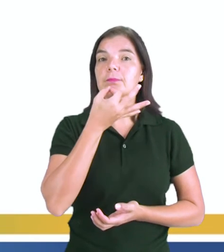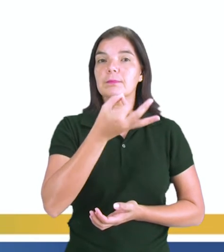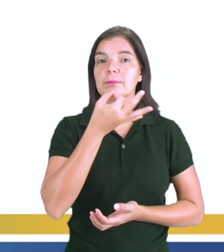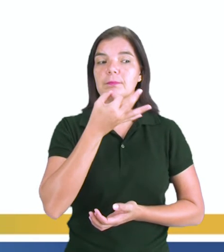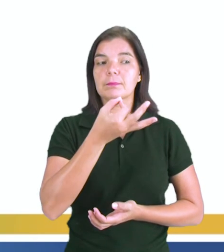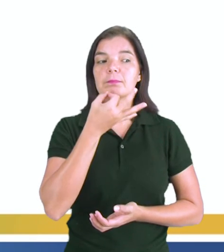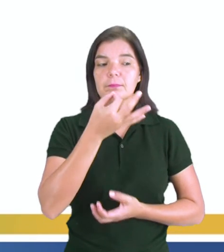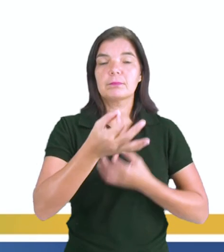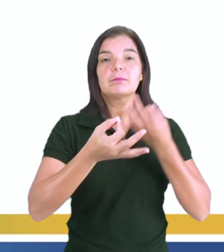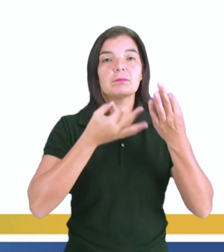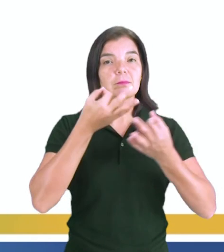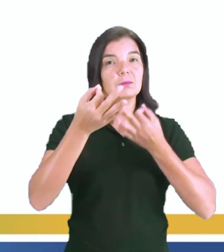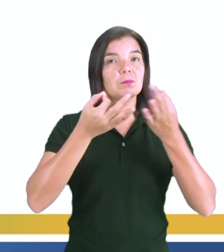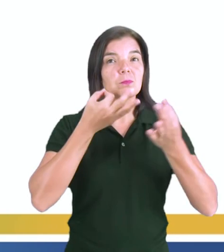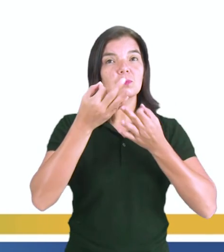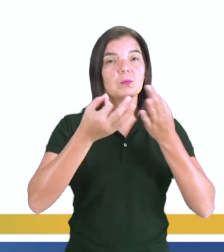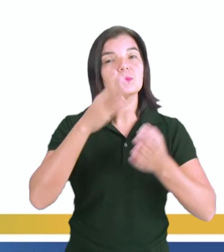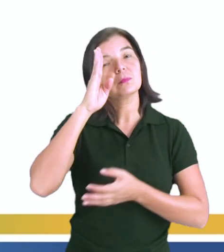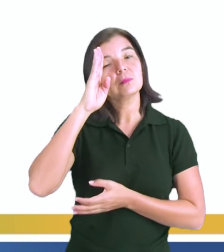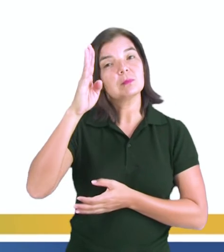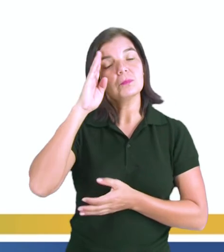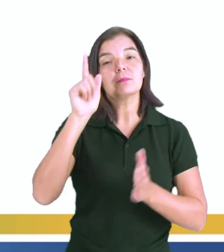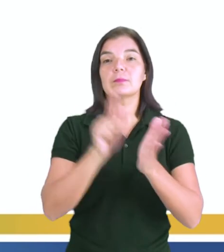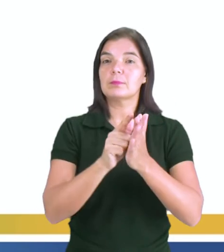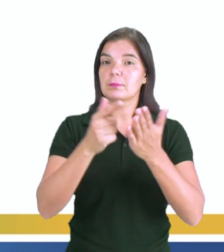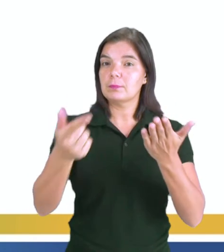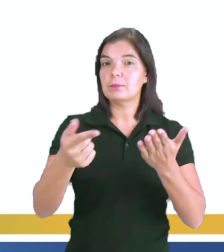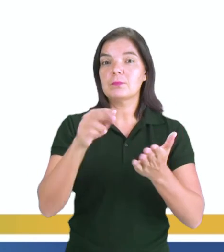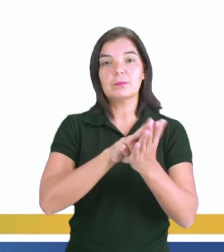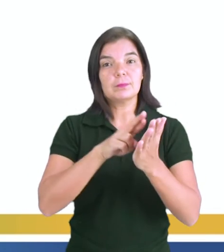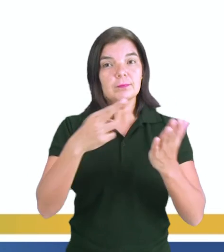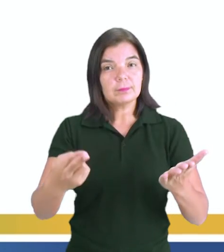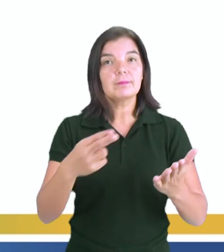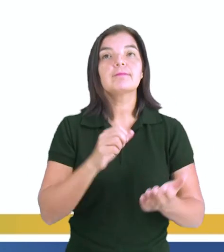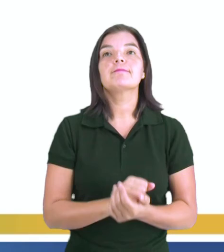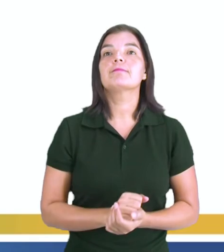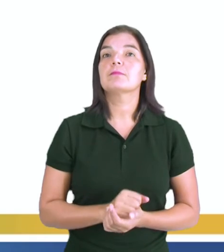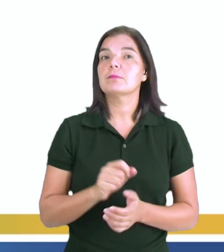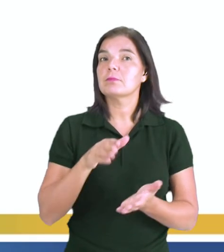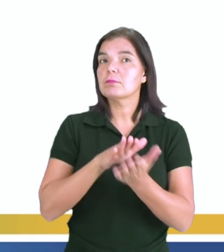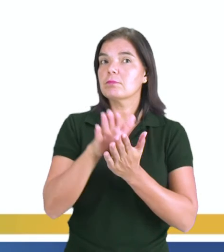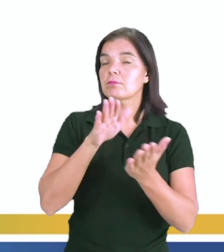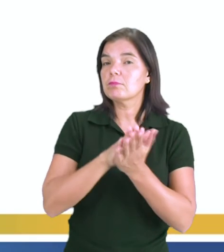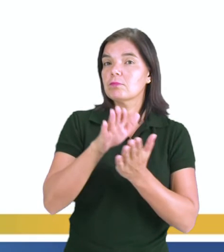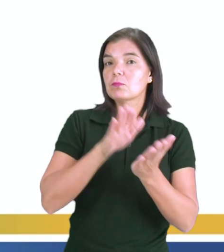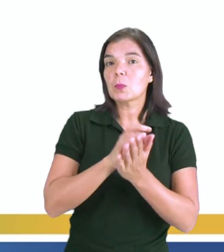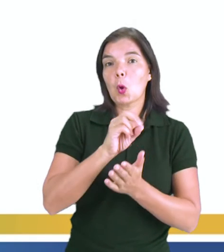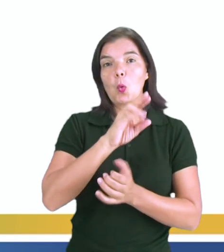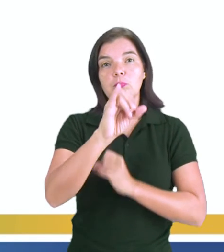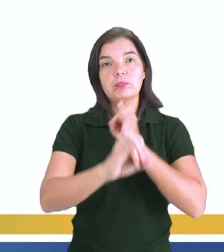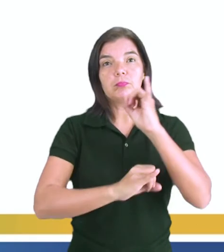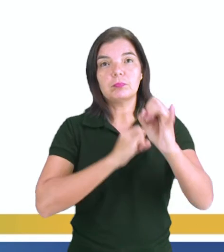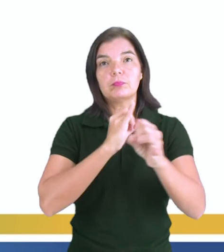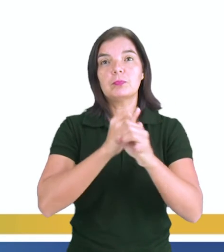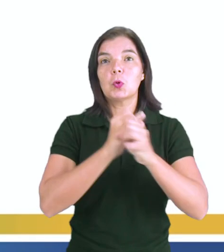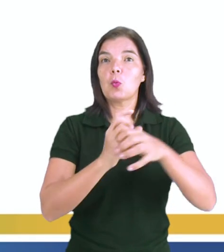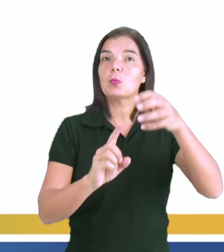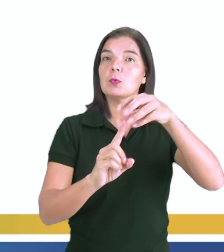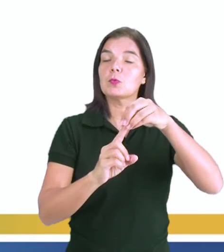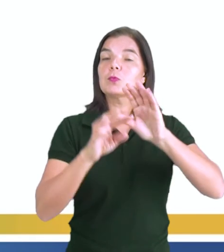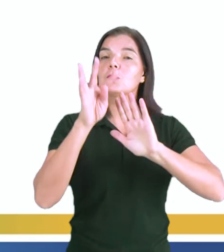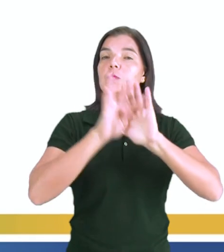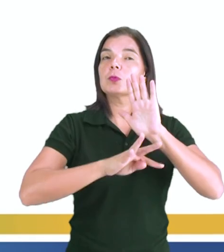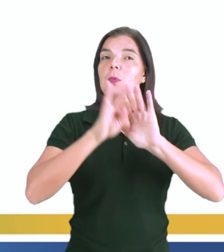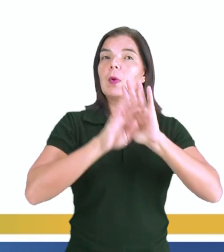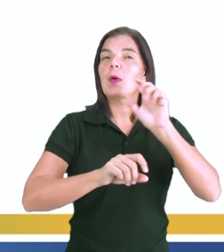Argumentativo, que circula principalmente, né, em jornais e revistas, sendo impressos ou eletrônicos. E o objetivo desse